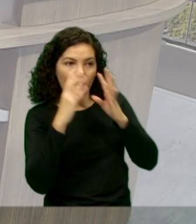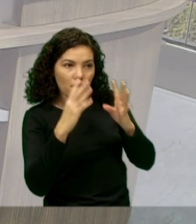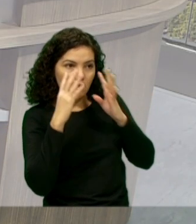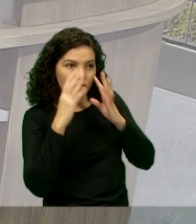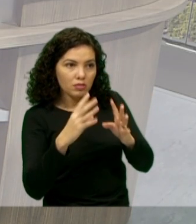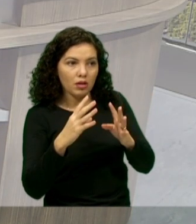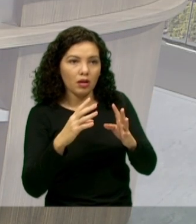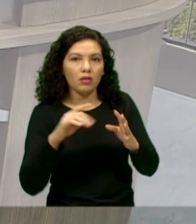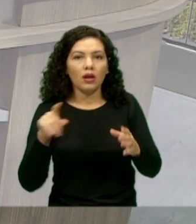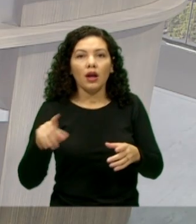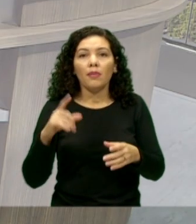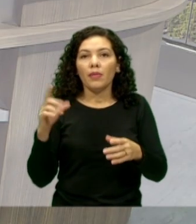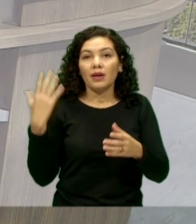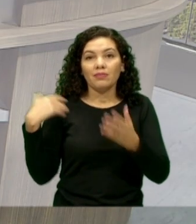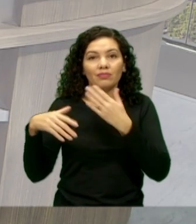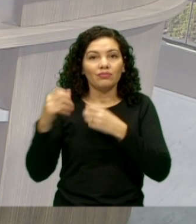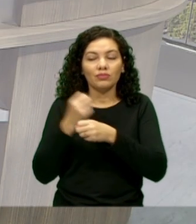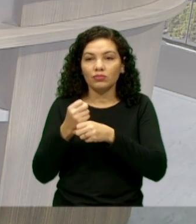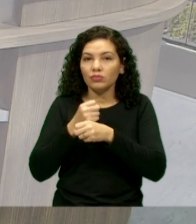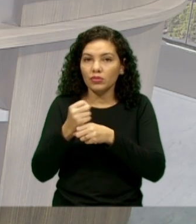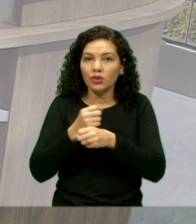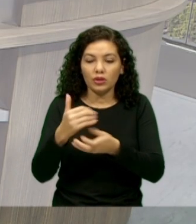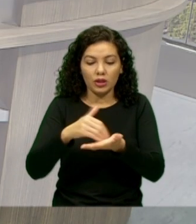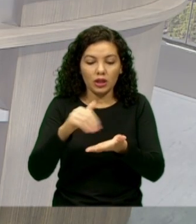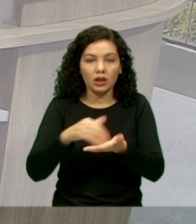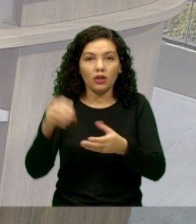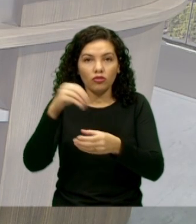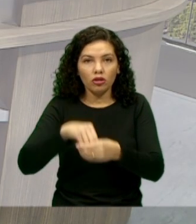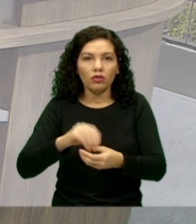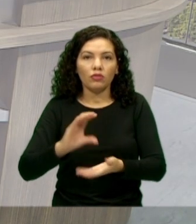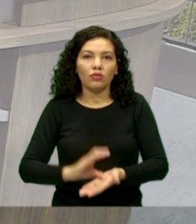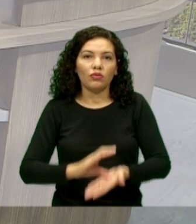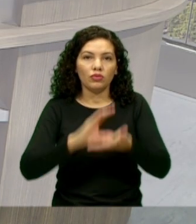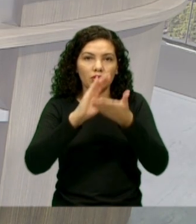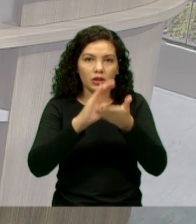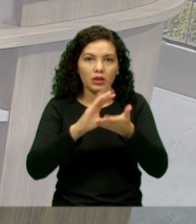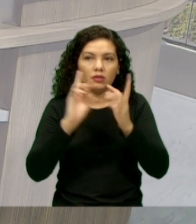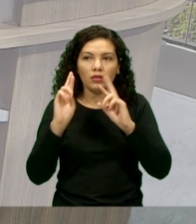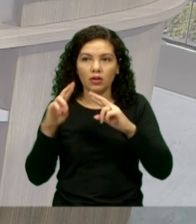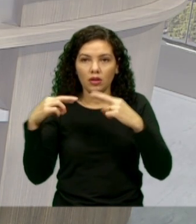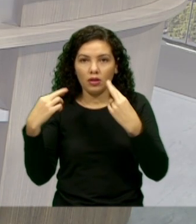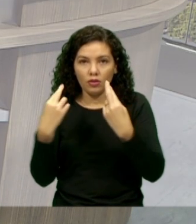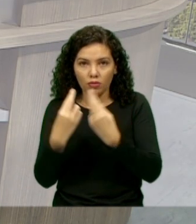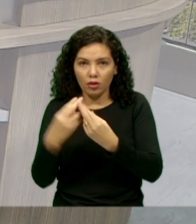ter secretário de saúde dentro do Conselho na reunião.